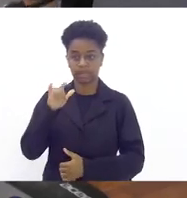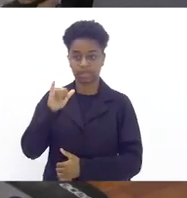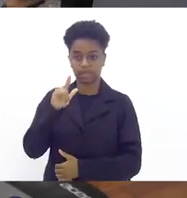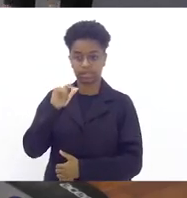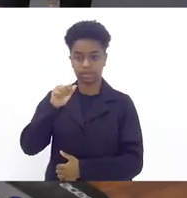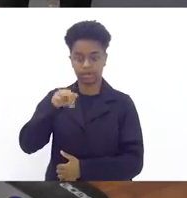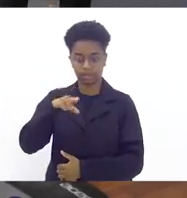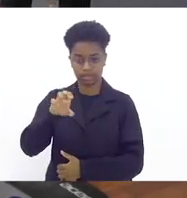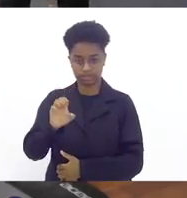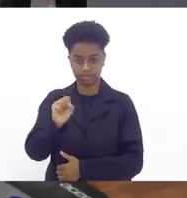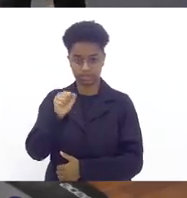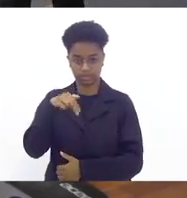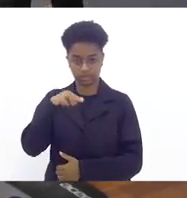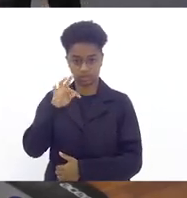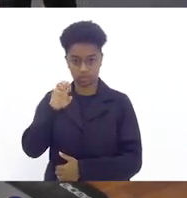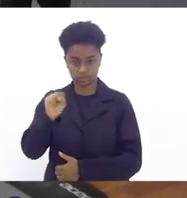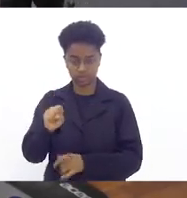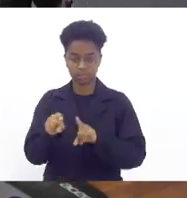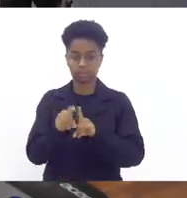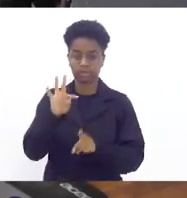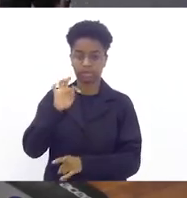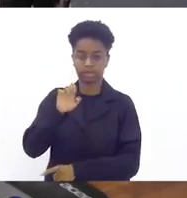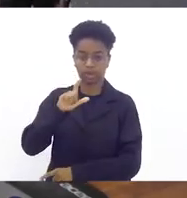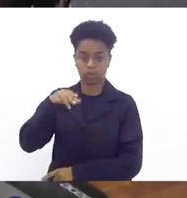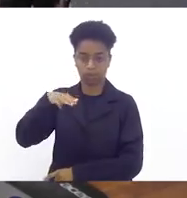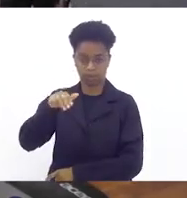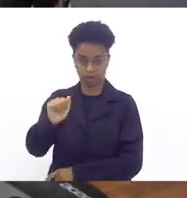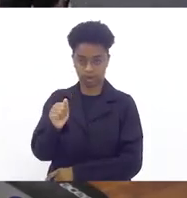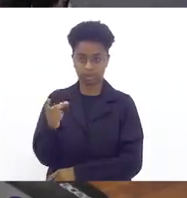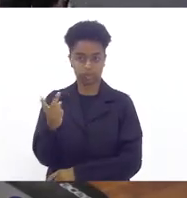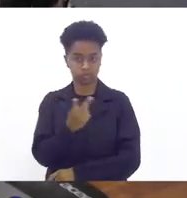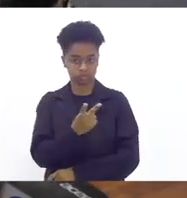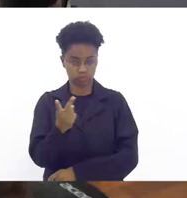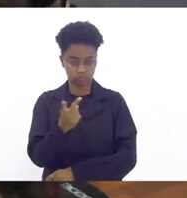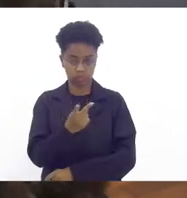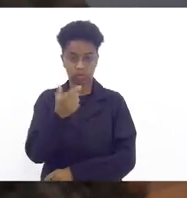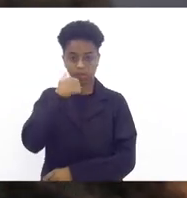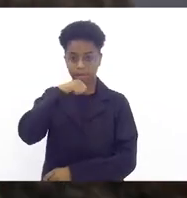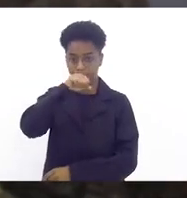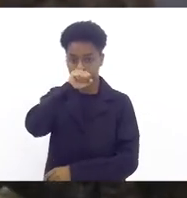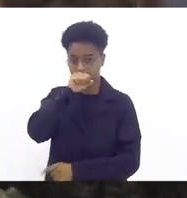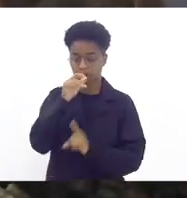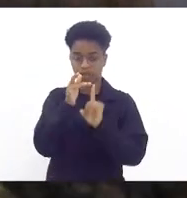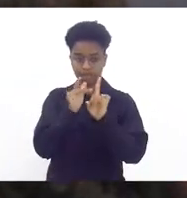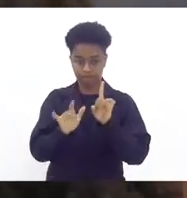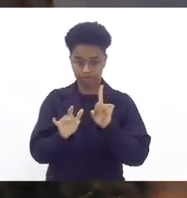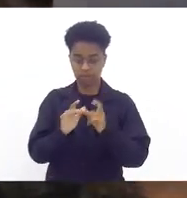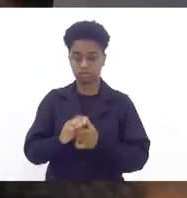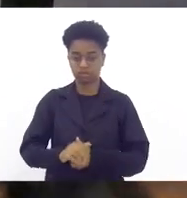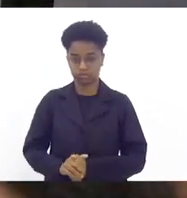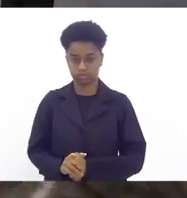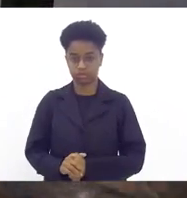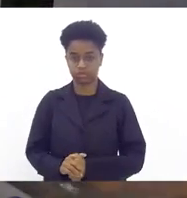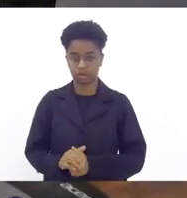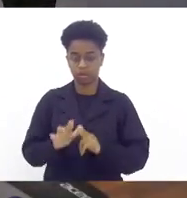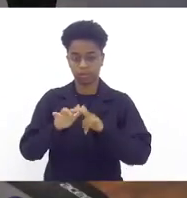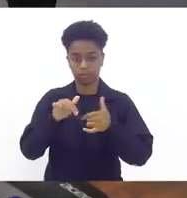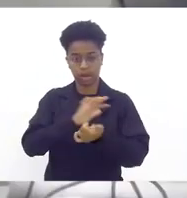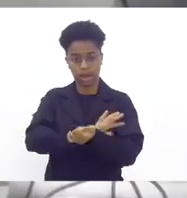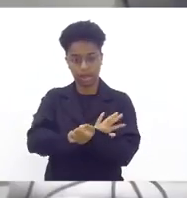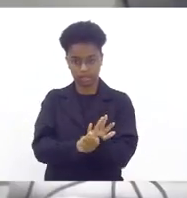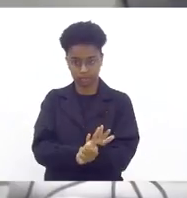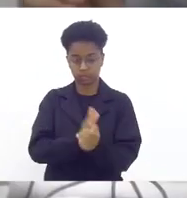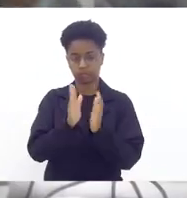Santos e a Thelma Lima. Ambas são mães de vítimas de racismo.